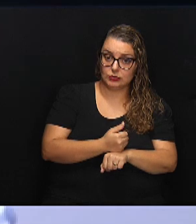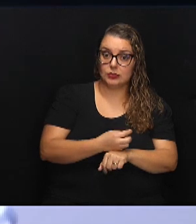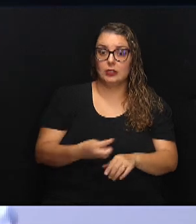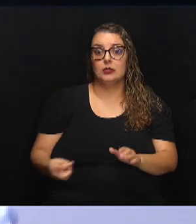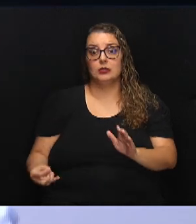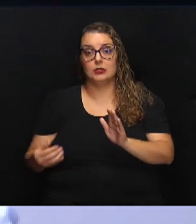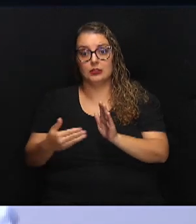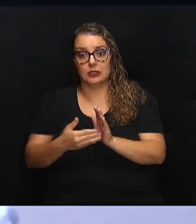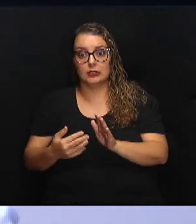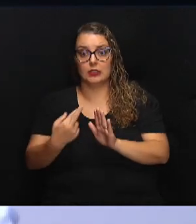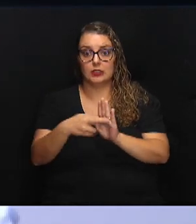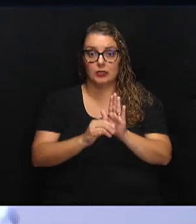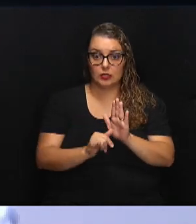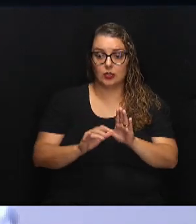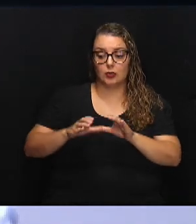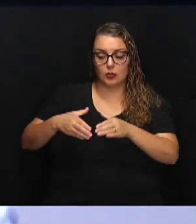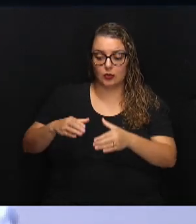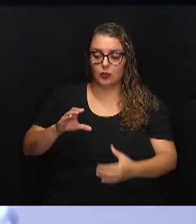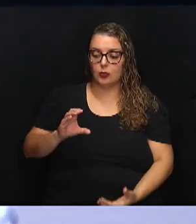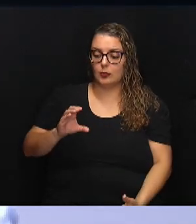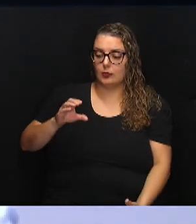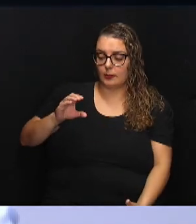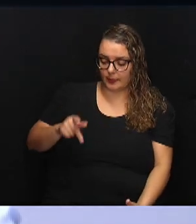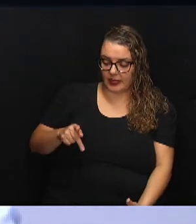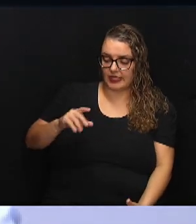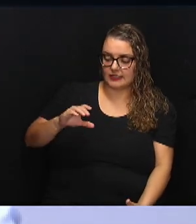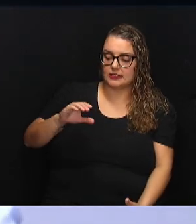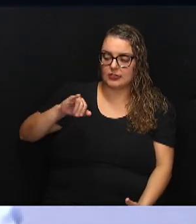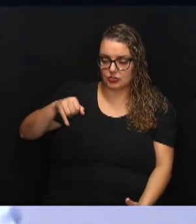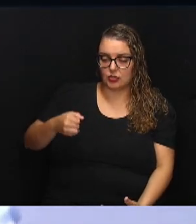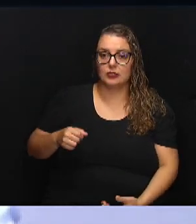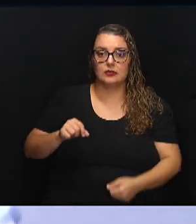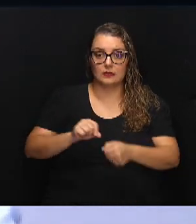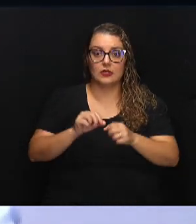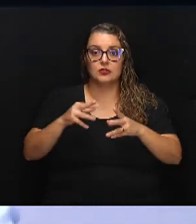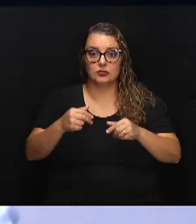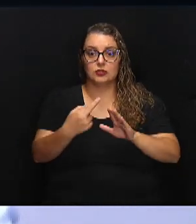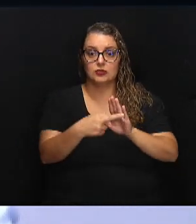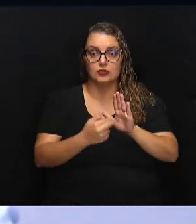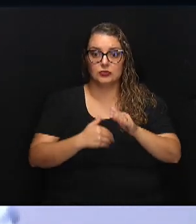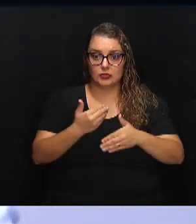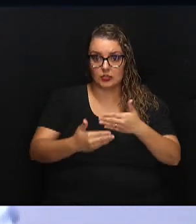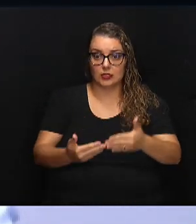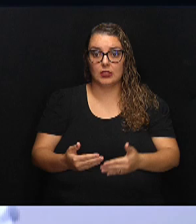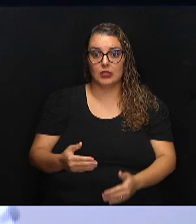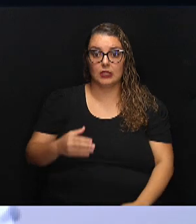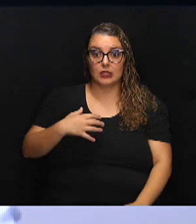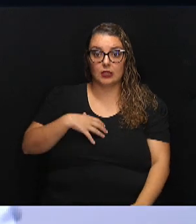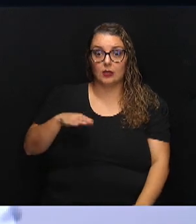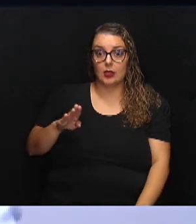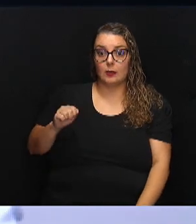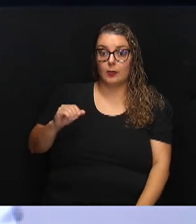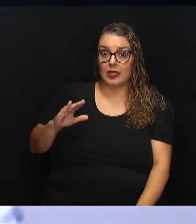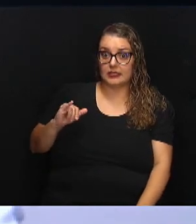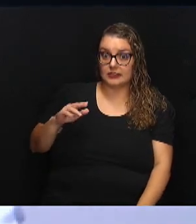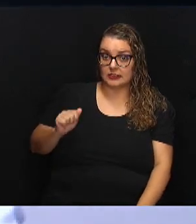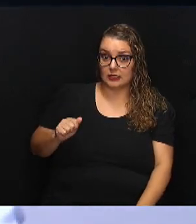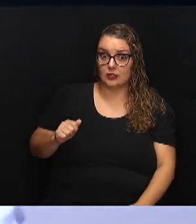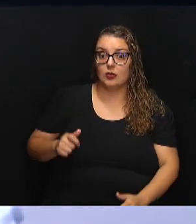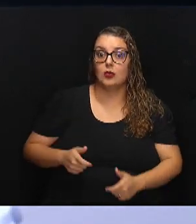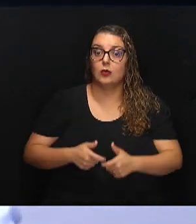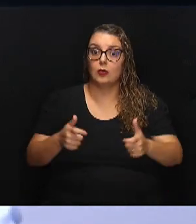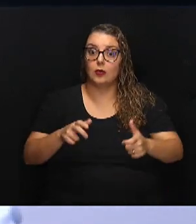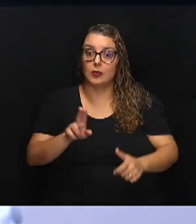em relatórios que o Comitê PCJ elabora todos os anos, que é o relatório da situação das bacias, um aumento do